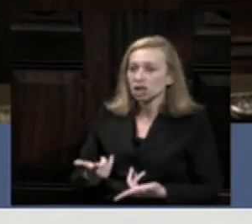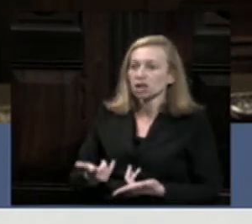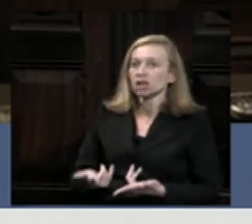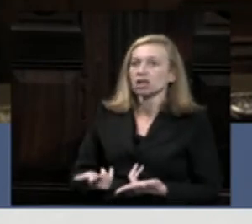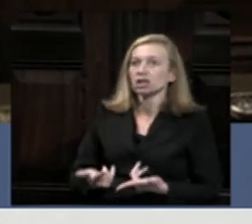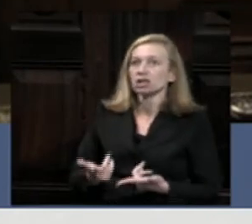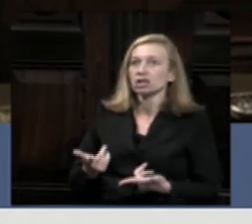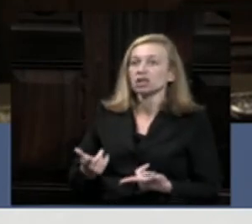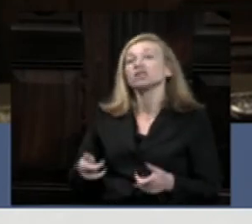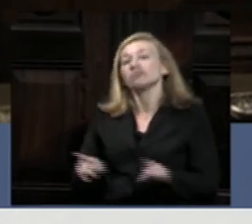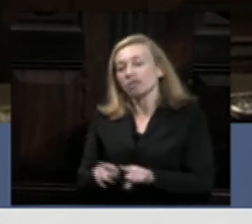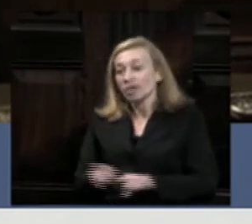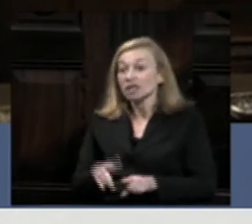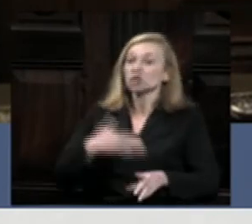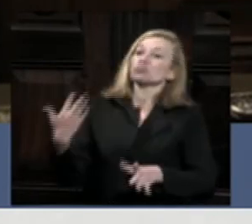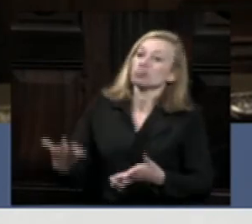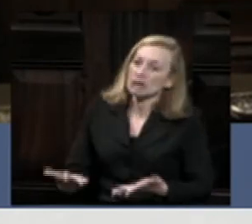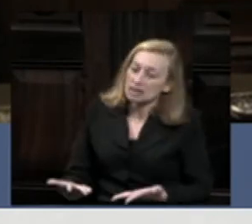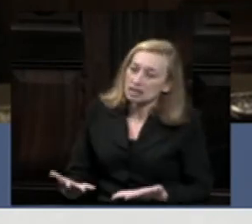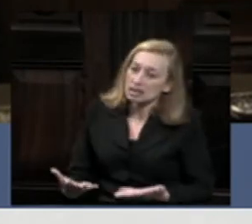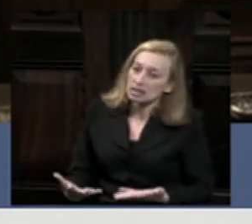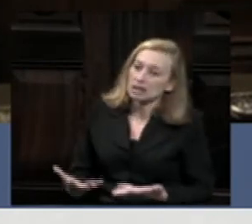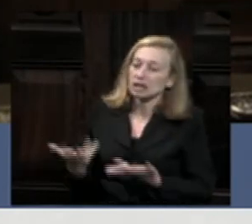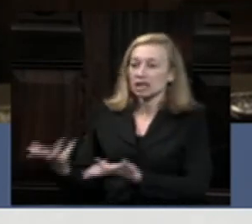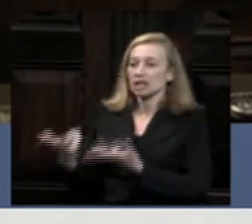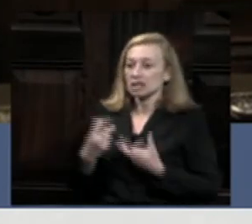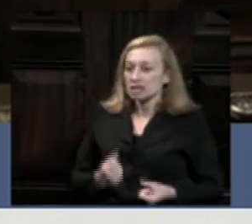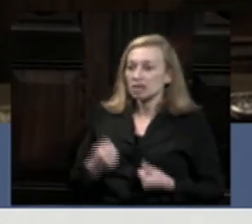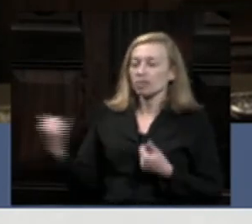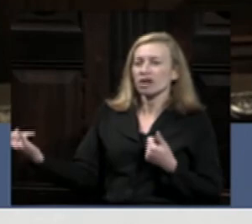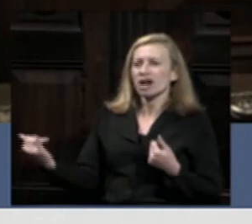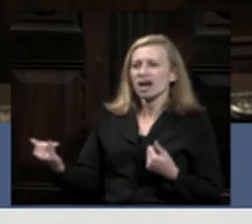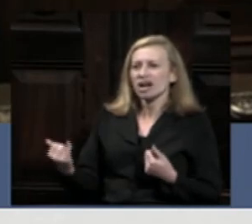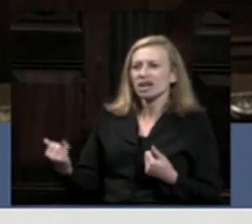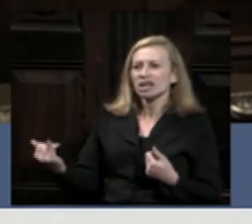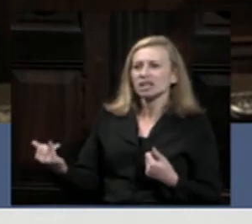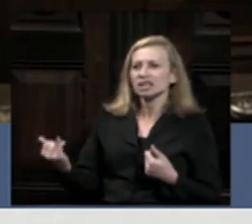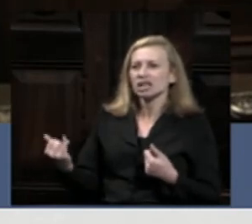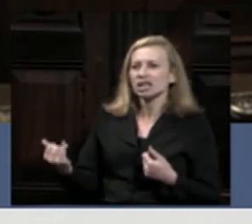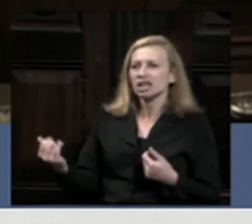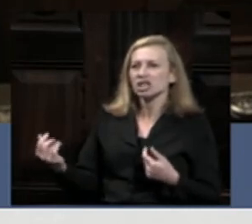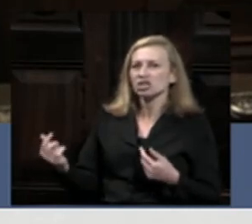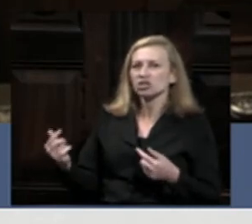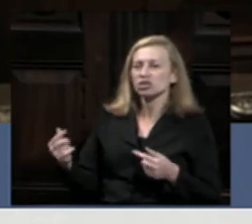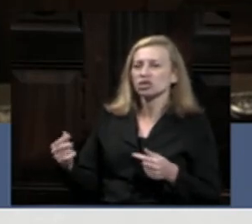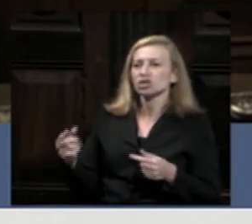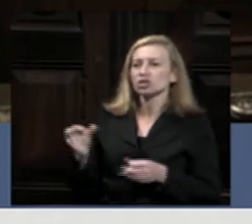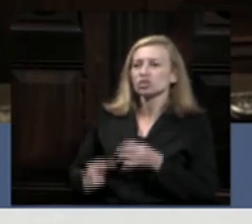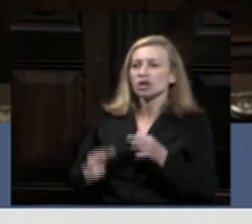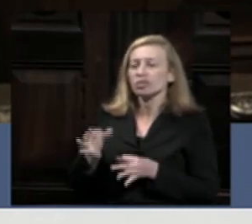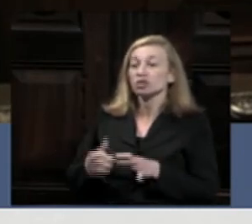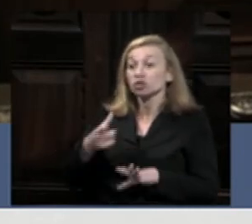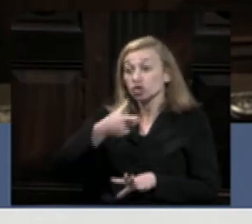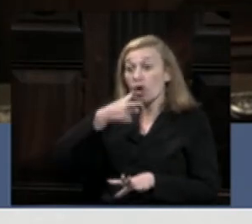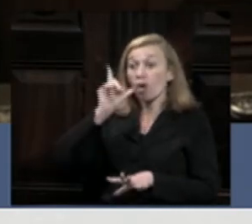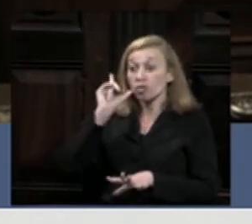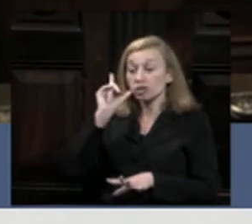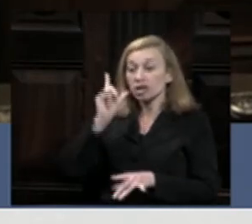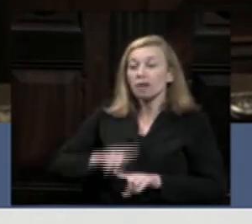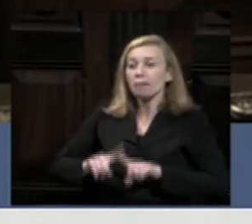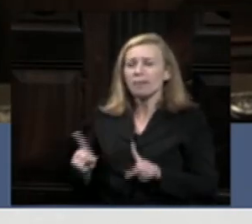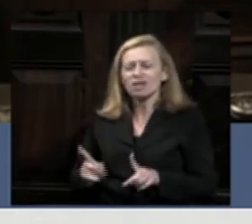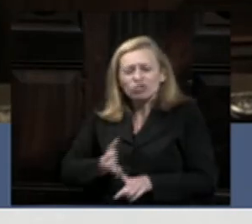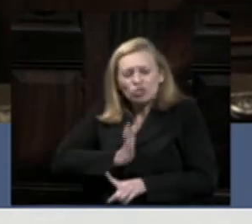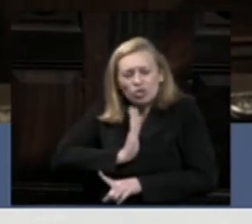muita surpresa que a gente recebe aquela denúncia, aquele julgamento do TRF ontem, mas com o